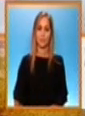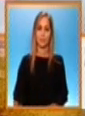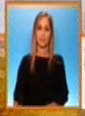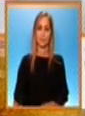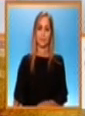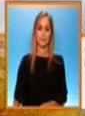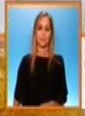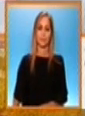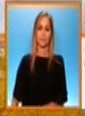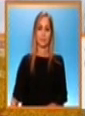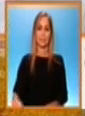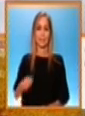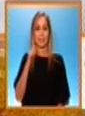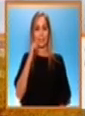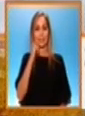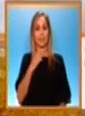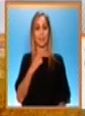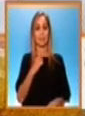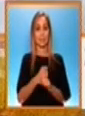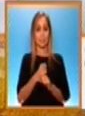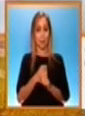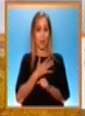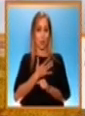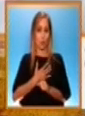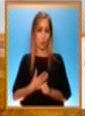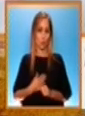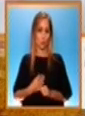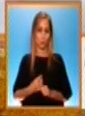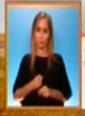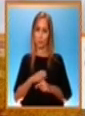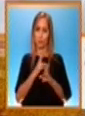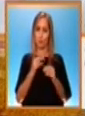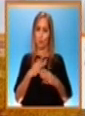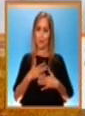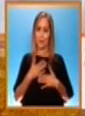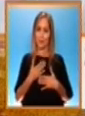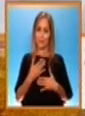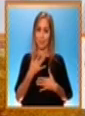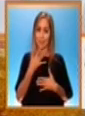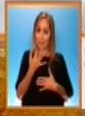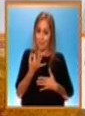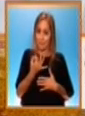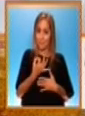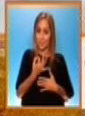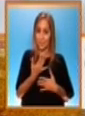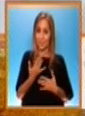nós, quem corre por gosto, não cansa. Lugar comum dizer, mas a verdade é essa.